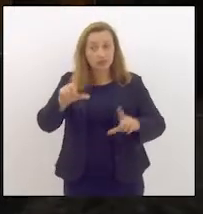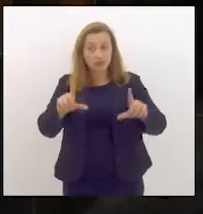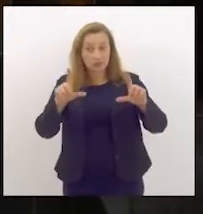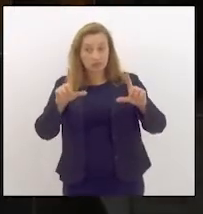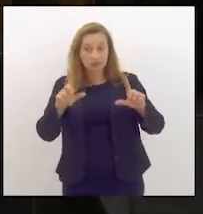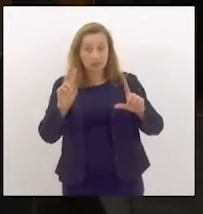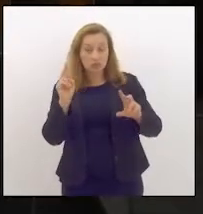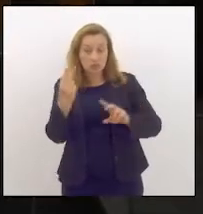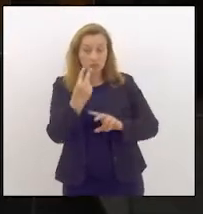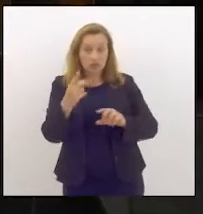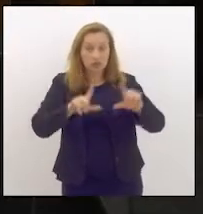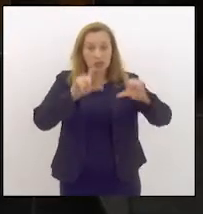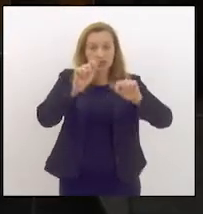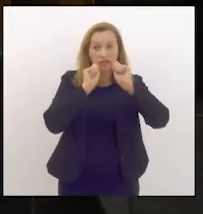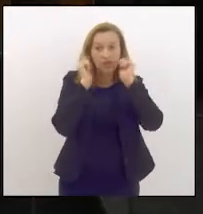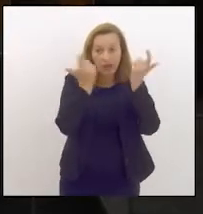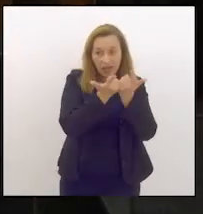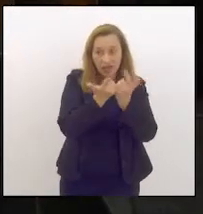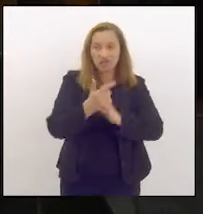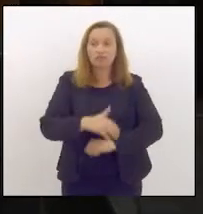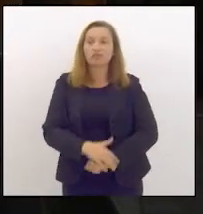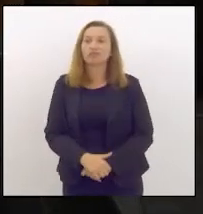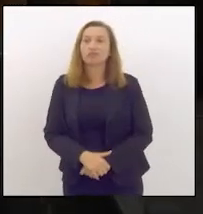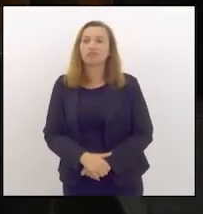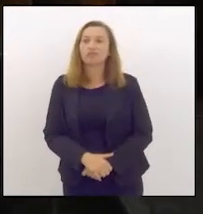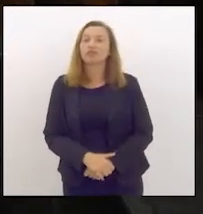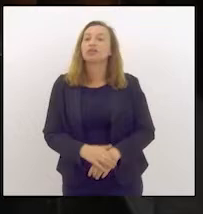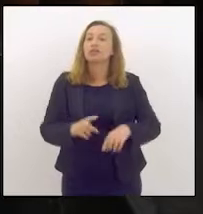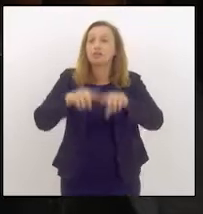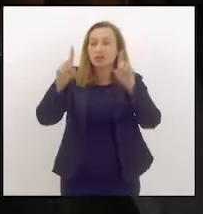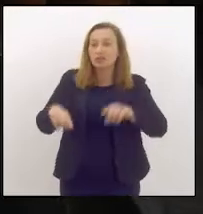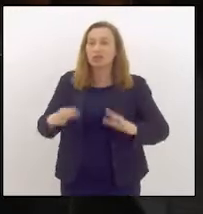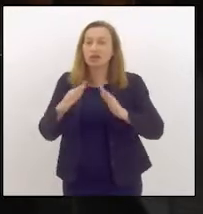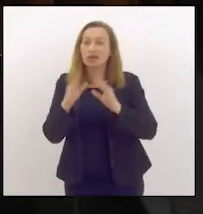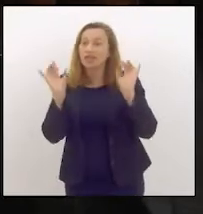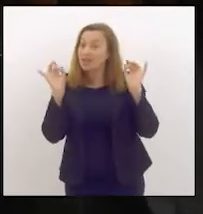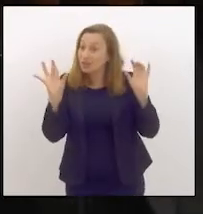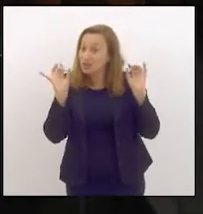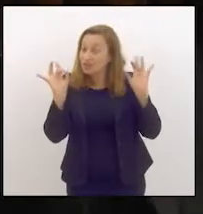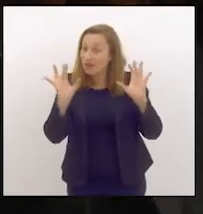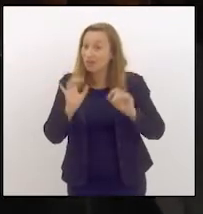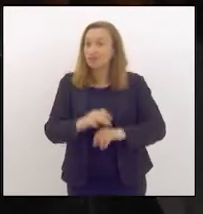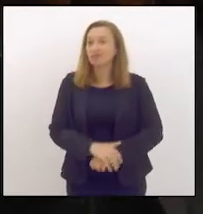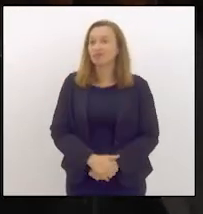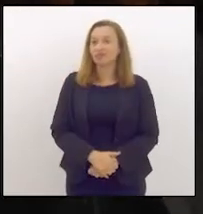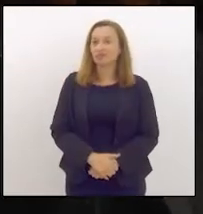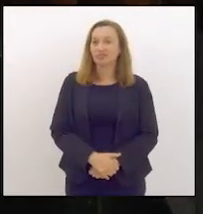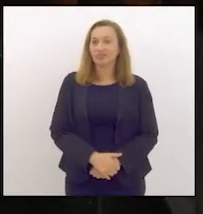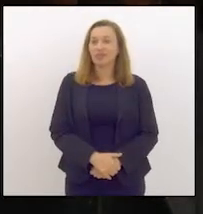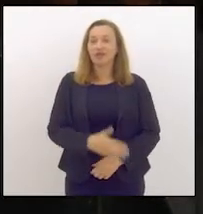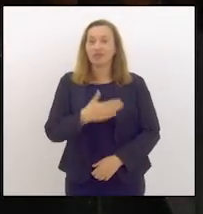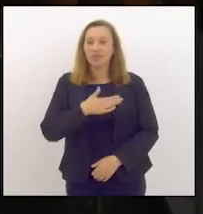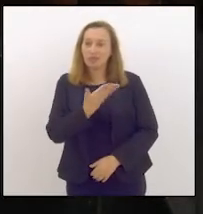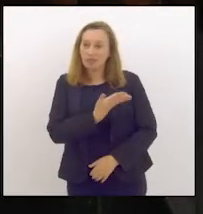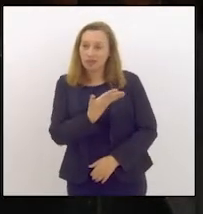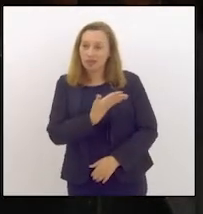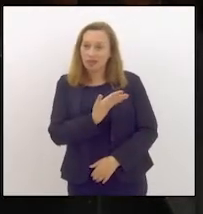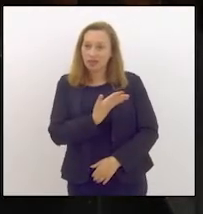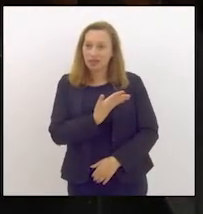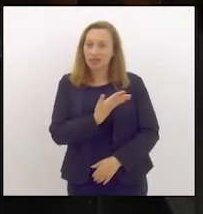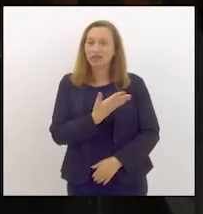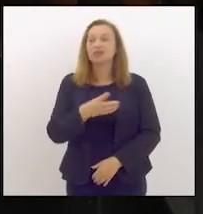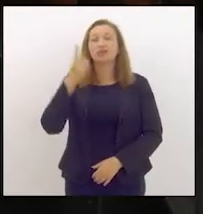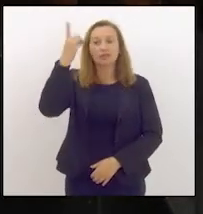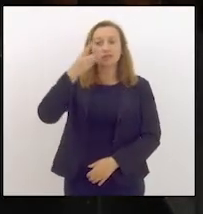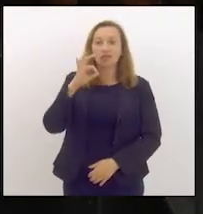assistem pela TV alerj cumprimentar os servidores dessa casa especial a minha querida amiga colega de